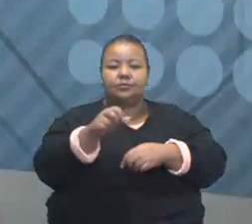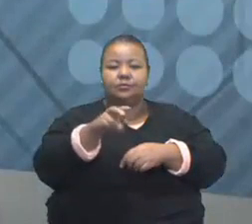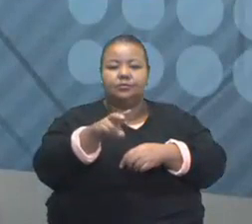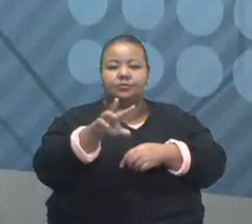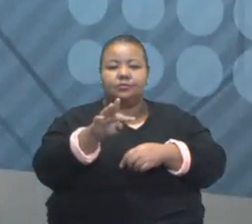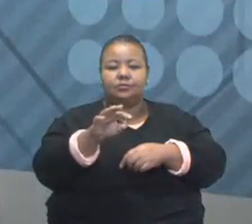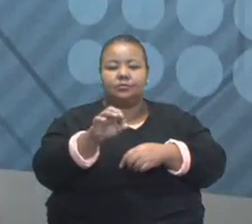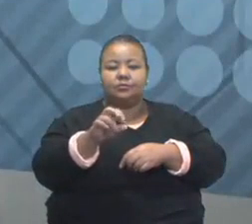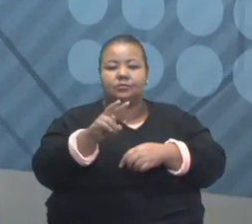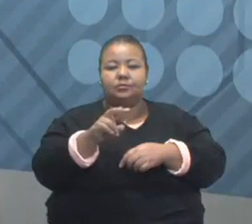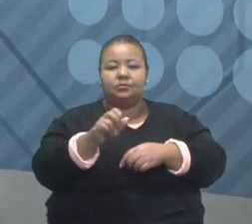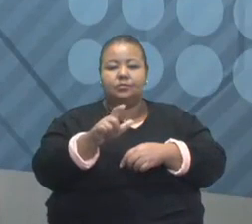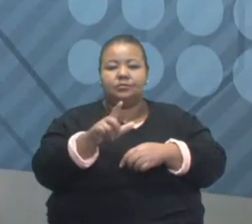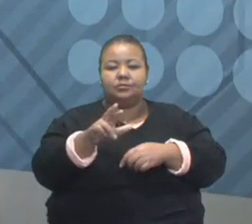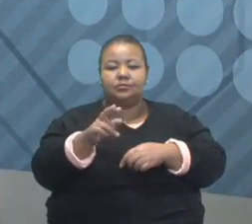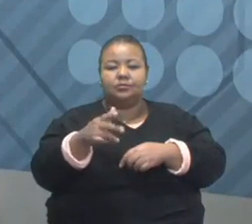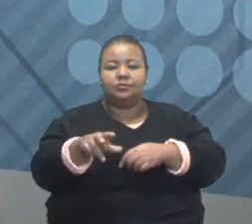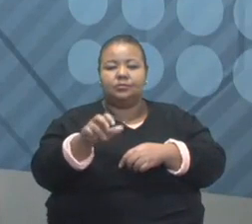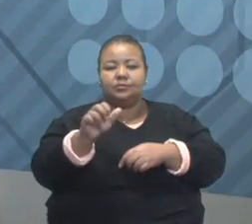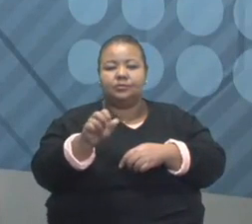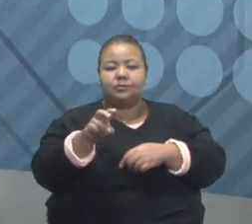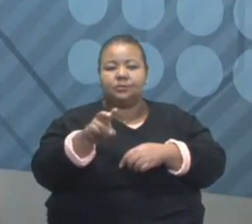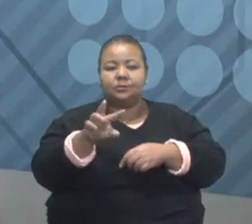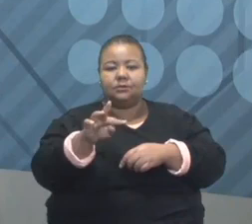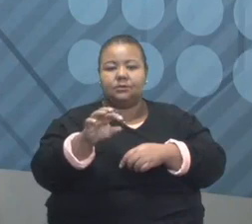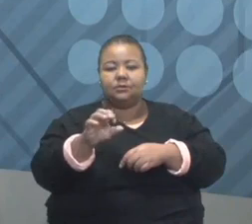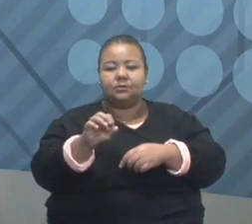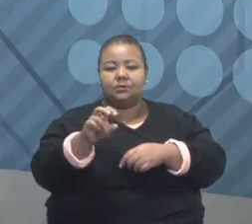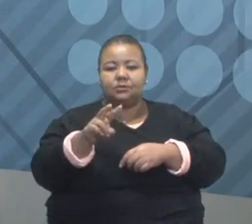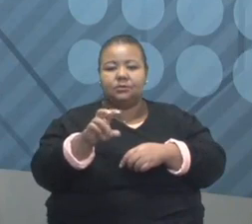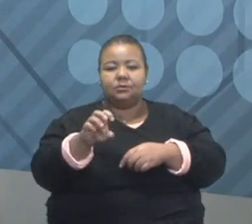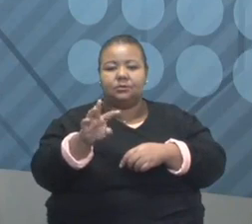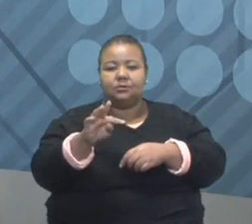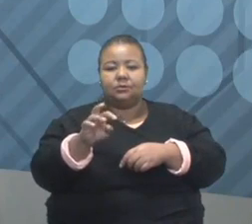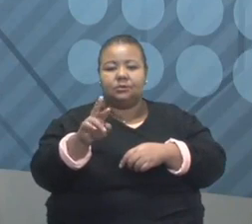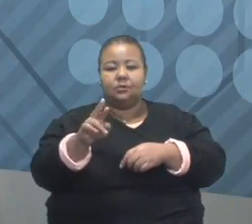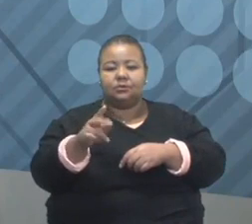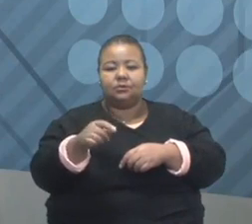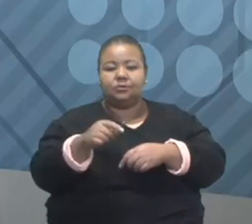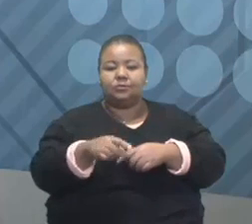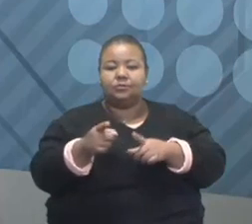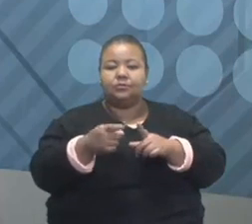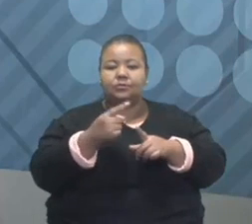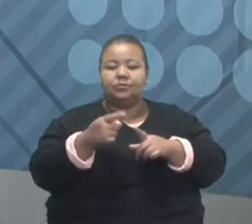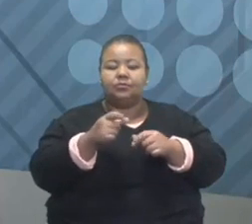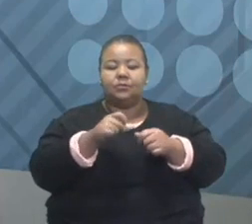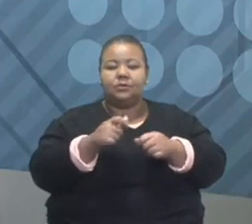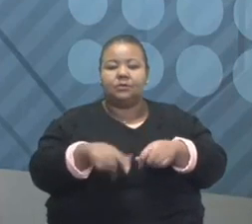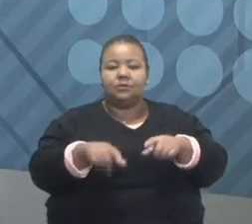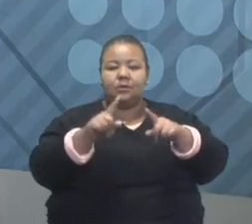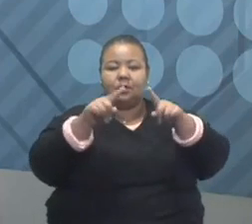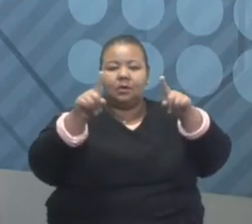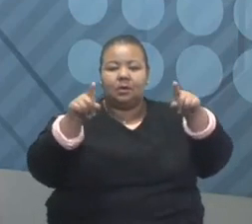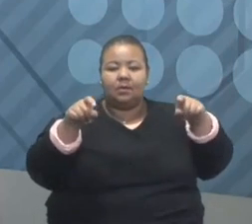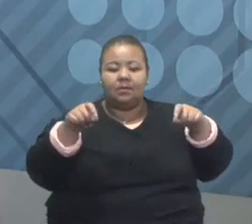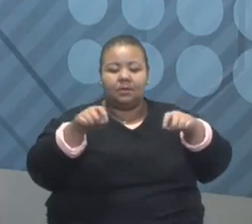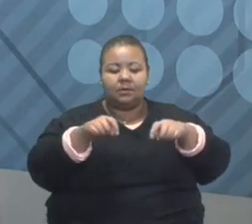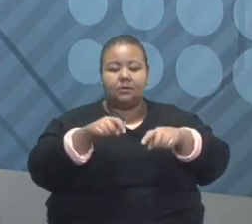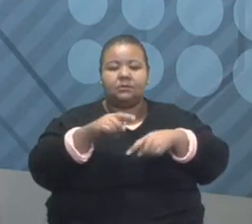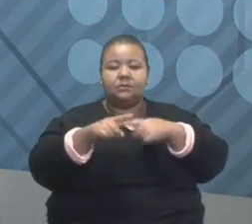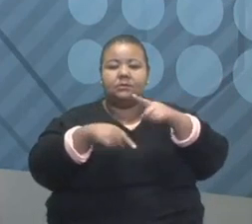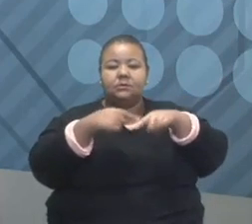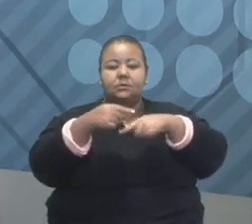e autovetor. Então, veja que a primeira situação que a gente vai realizar é uma operação de matrizes. Depois, faremos uso do determinante, vamos encontrar o